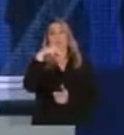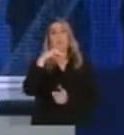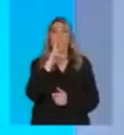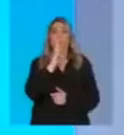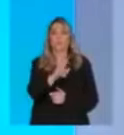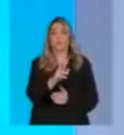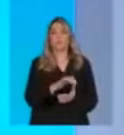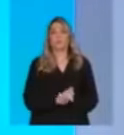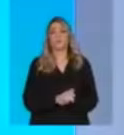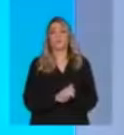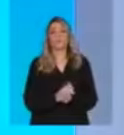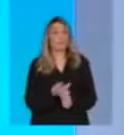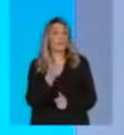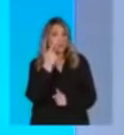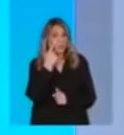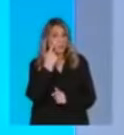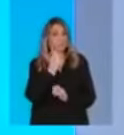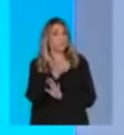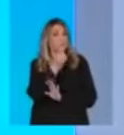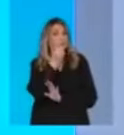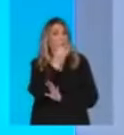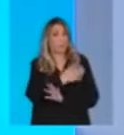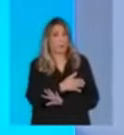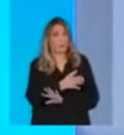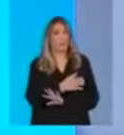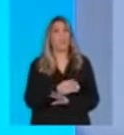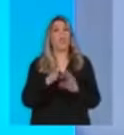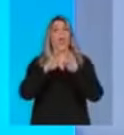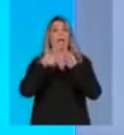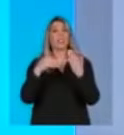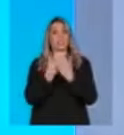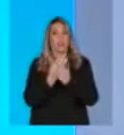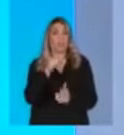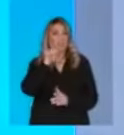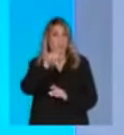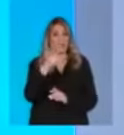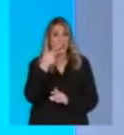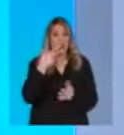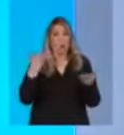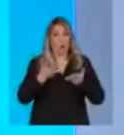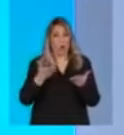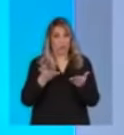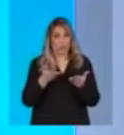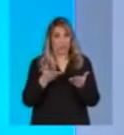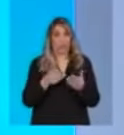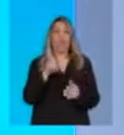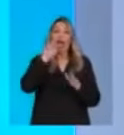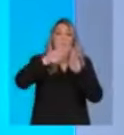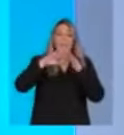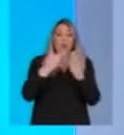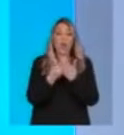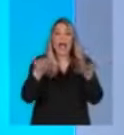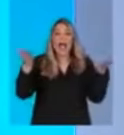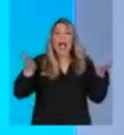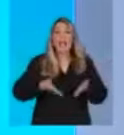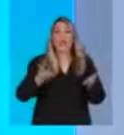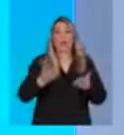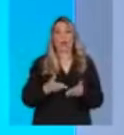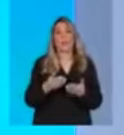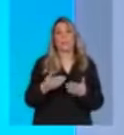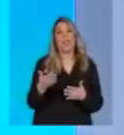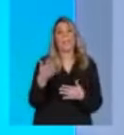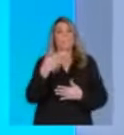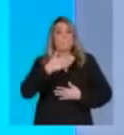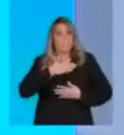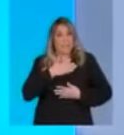meio olha Letícia Que bom porque a escola que você acaba de narrar é a escola do Hoje não é a escola do Amanhã do Pedro Paulo né que é uma